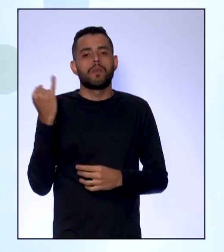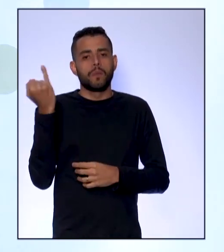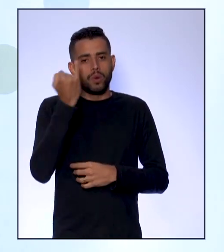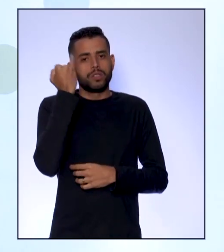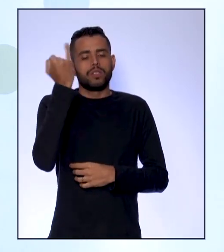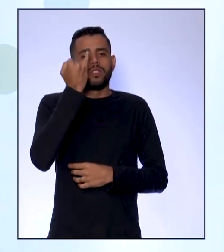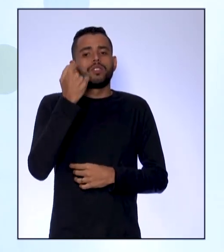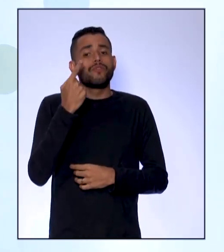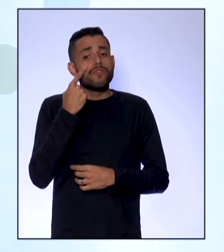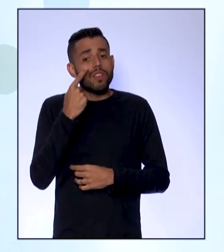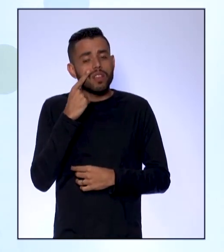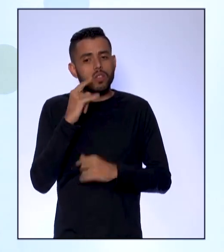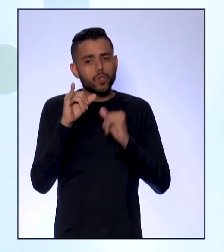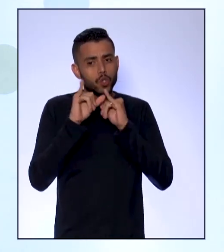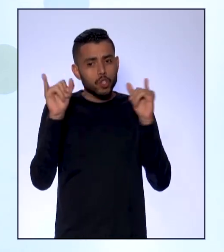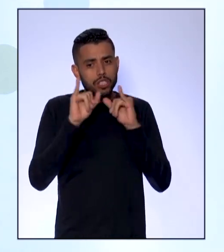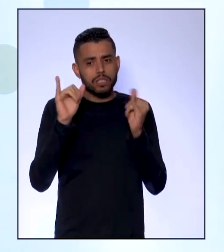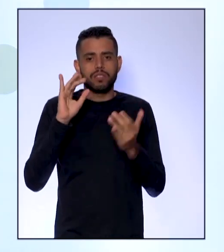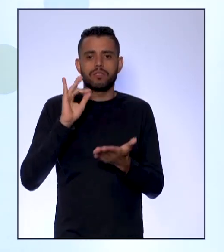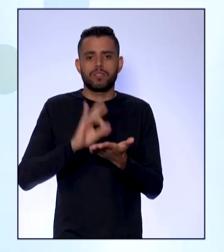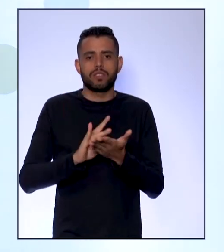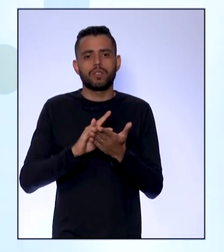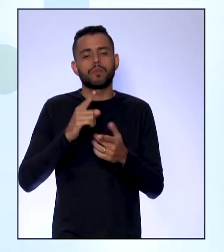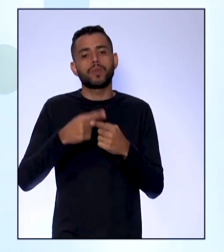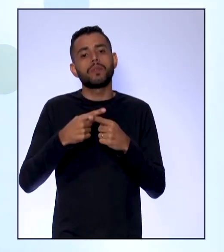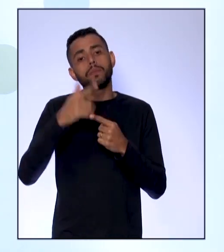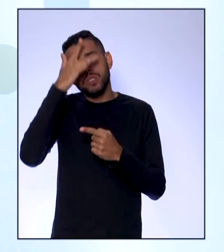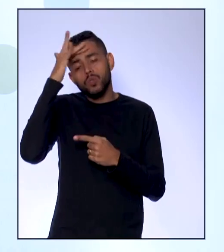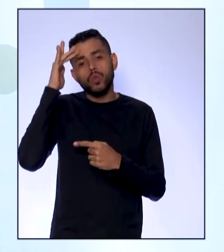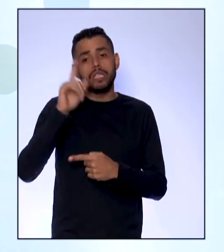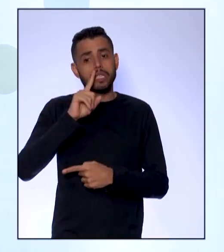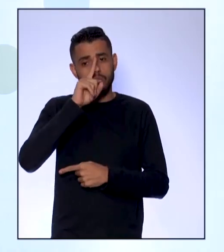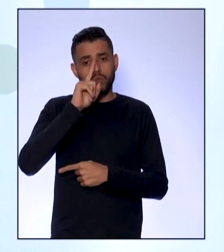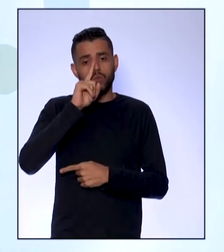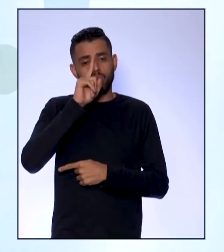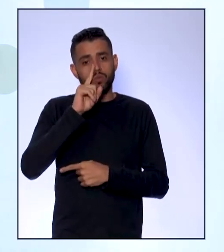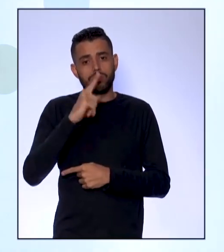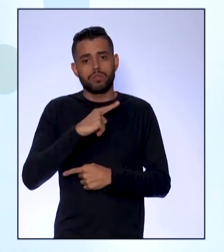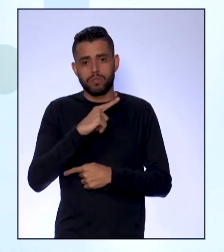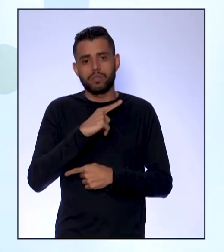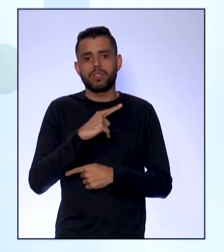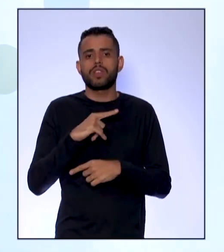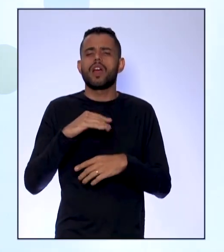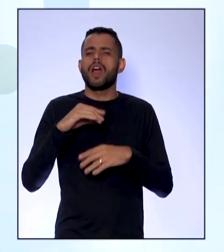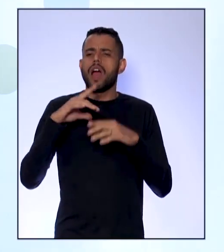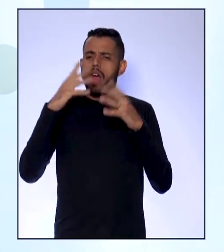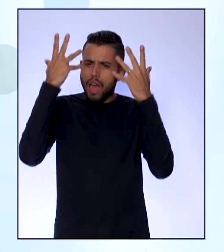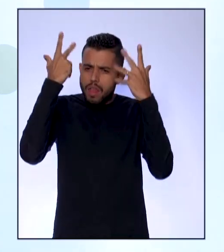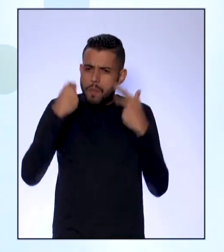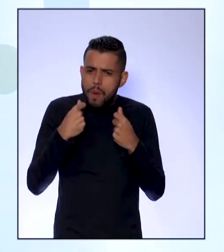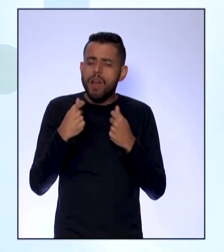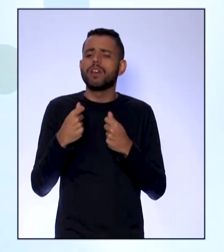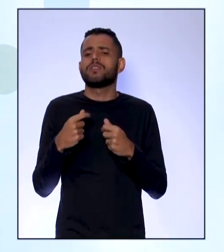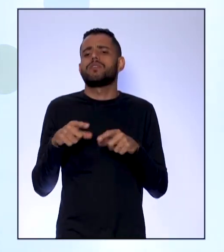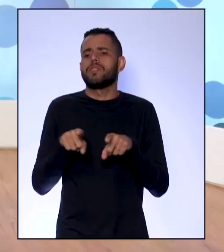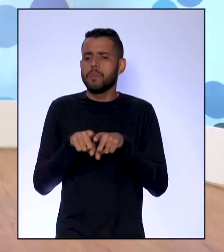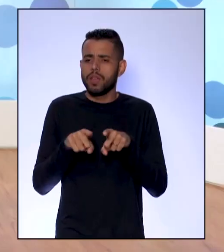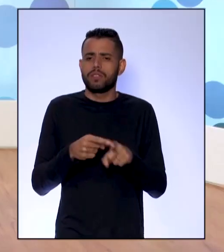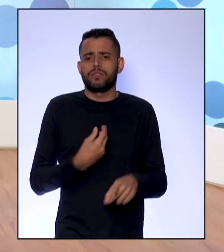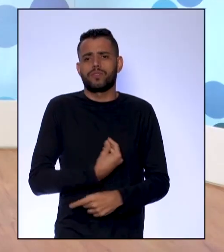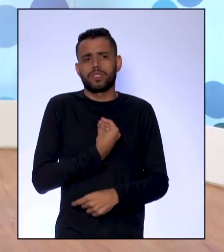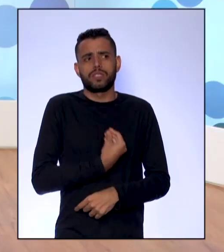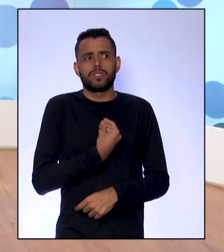essas notícias, porque coloca vidas em risco, e não só as nossas. Eu acho que animais também são vidas e são muito importantes.